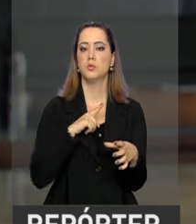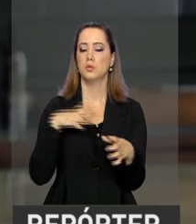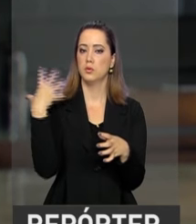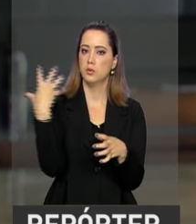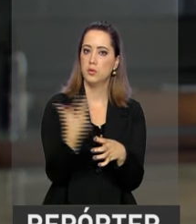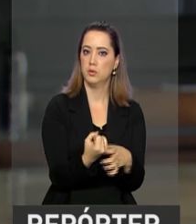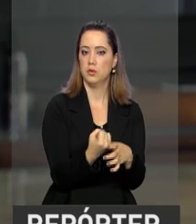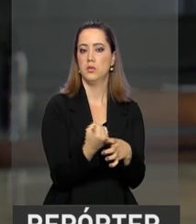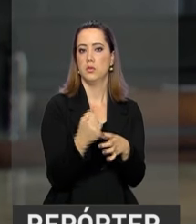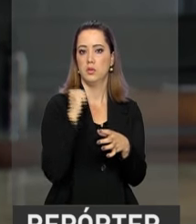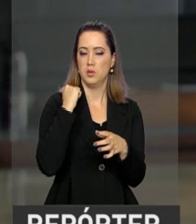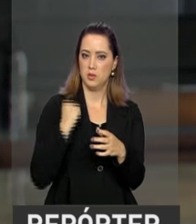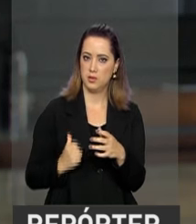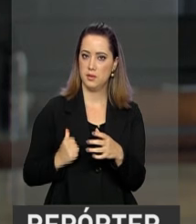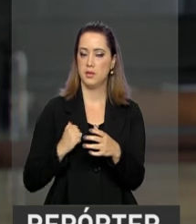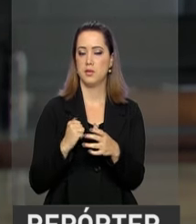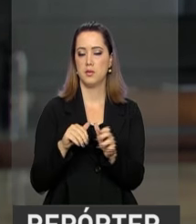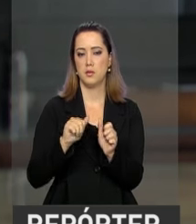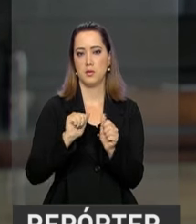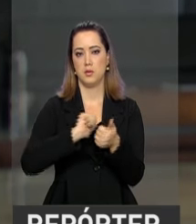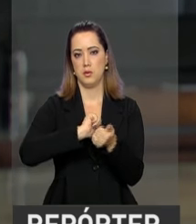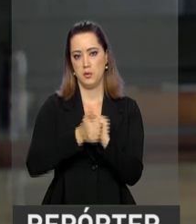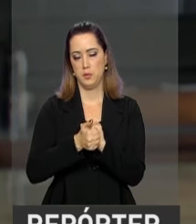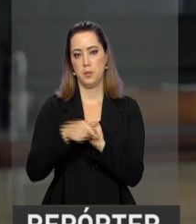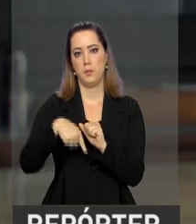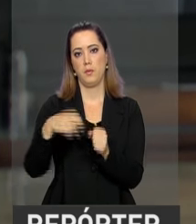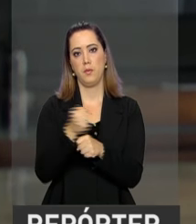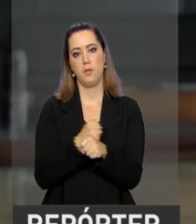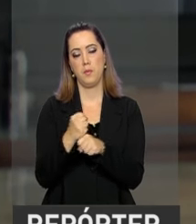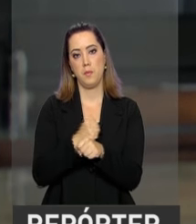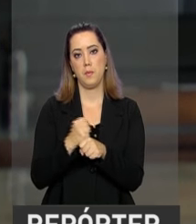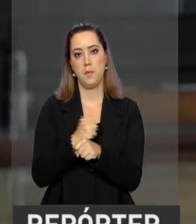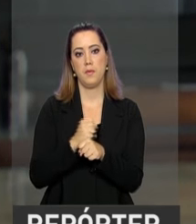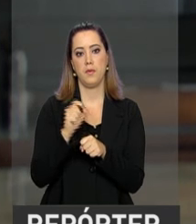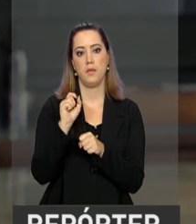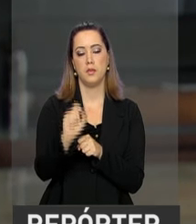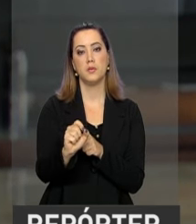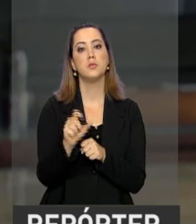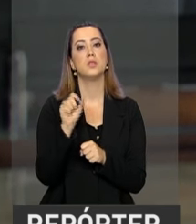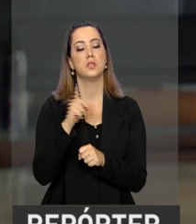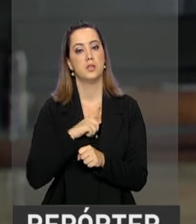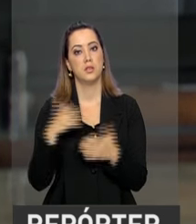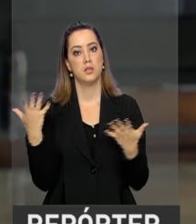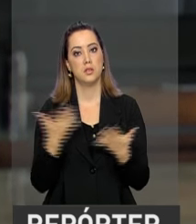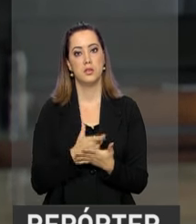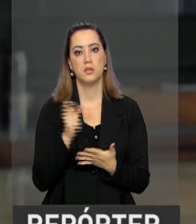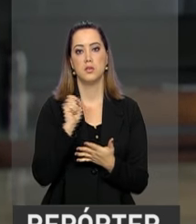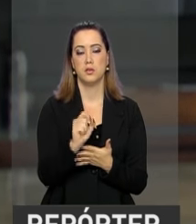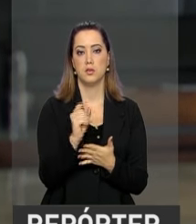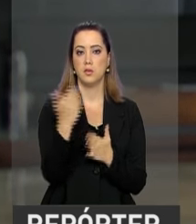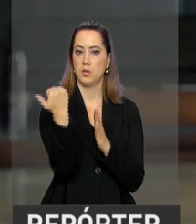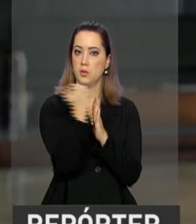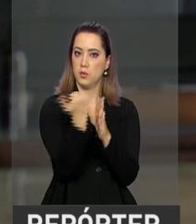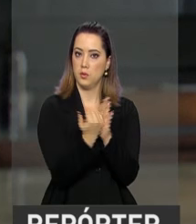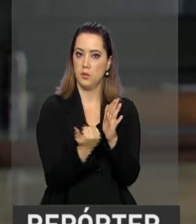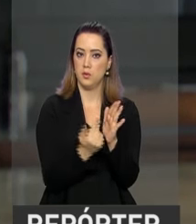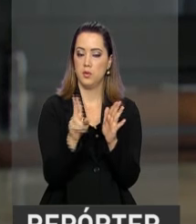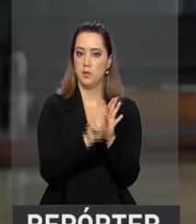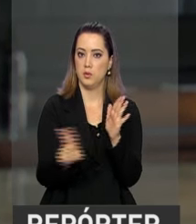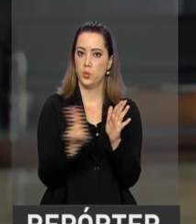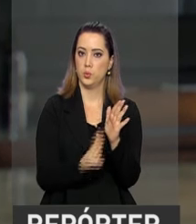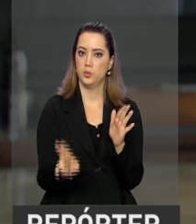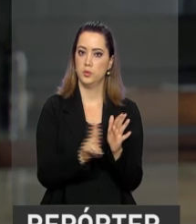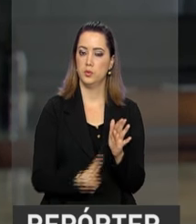Bolsa Atleta no exercício de 2016. Os atletas agora, a lista desses atletas